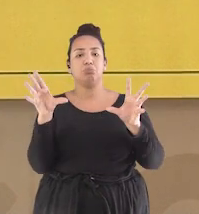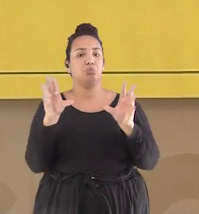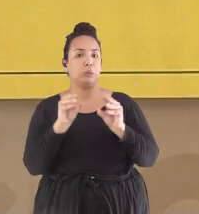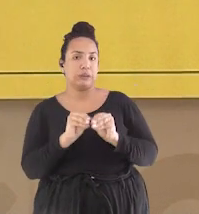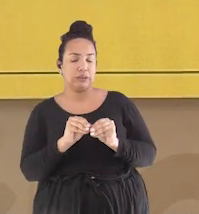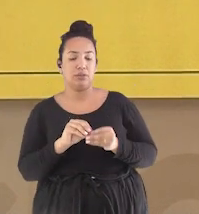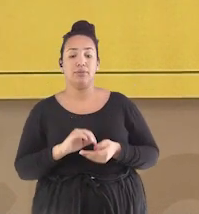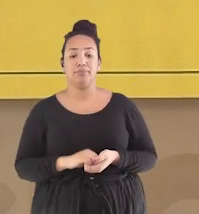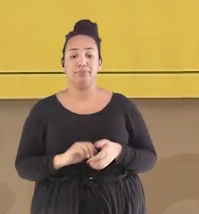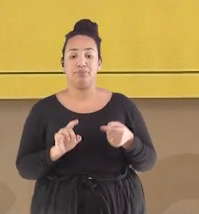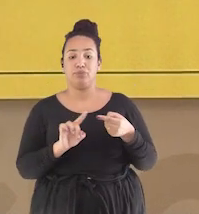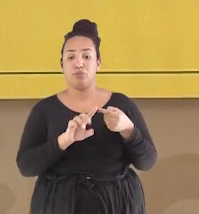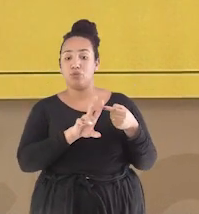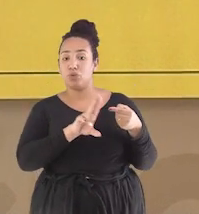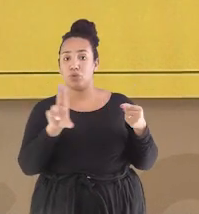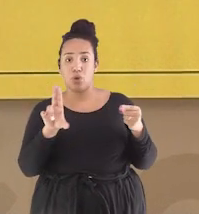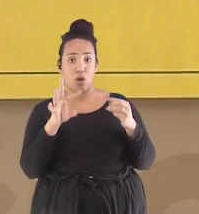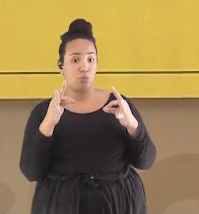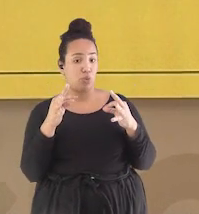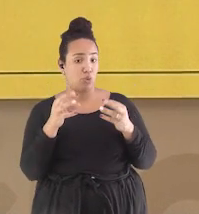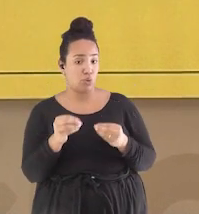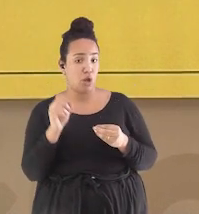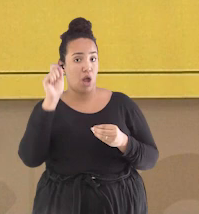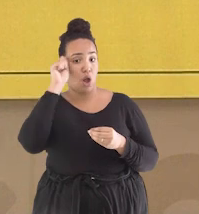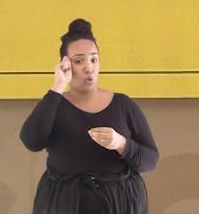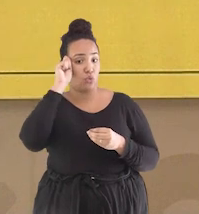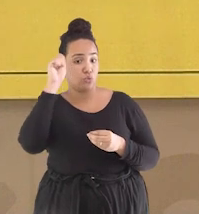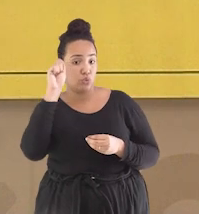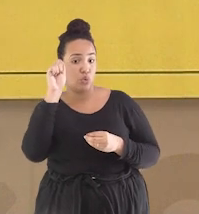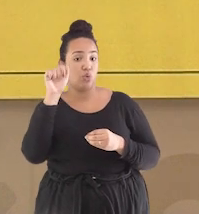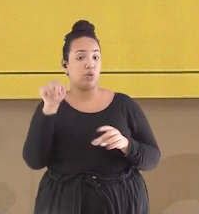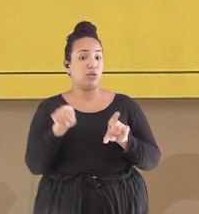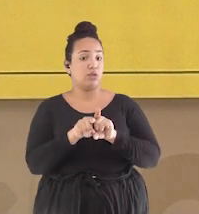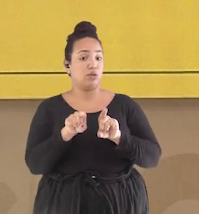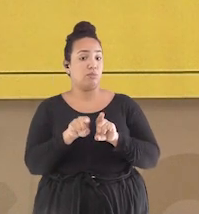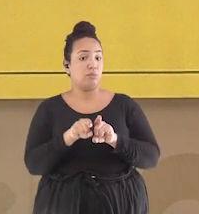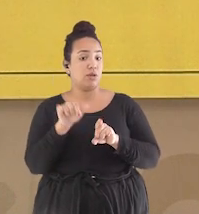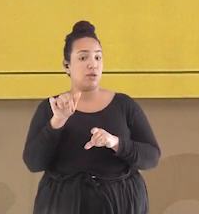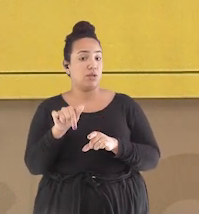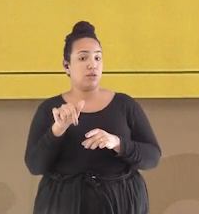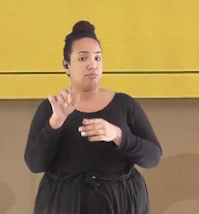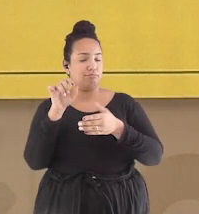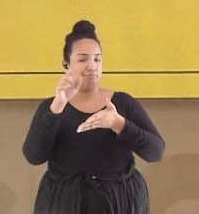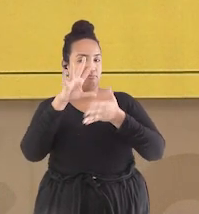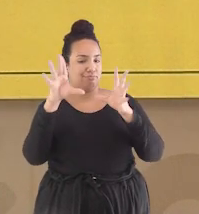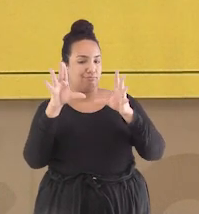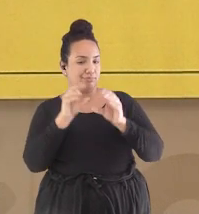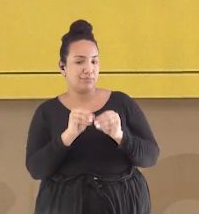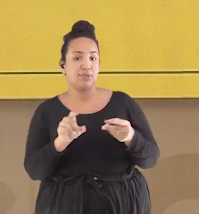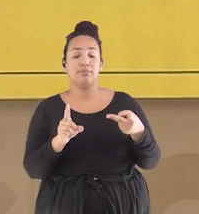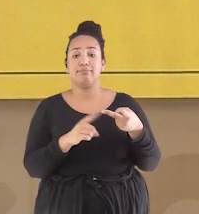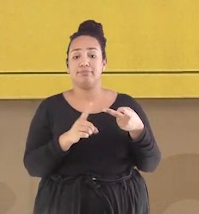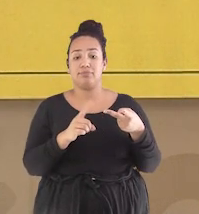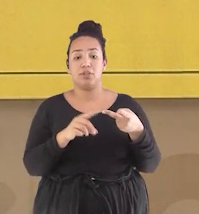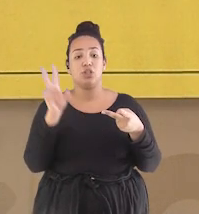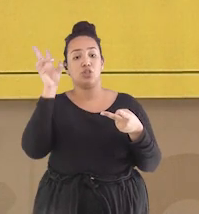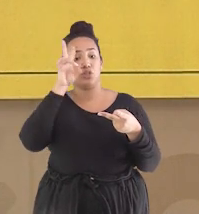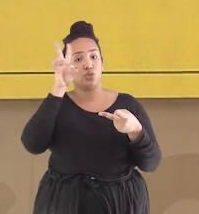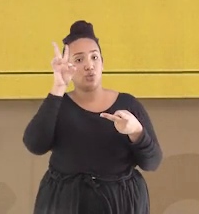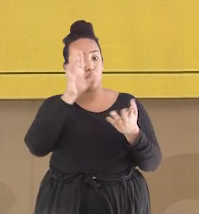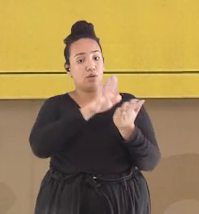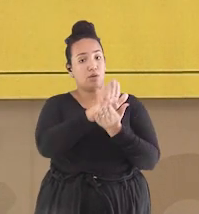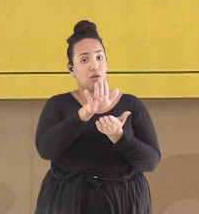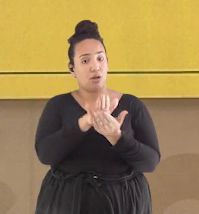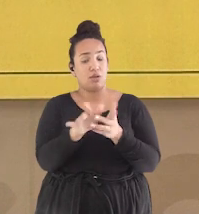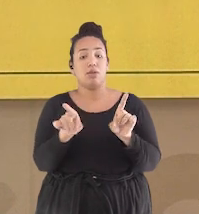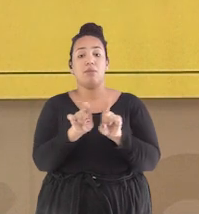A. Nome completo e história do autor ou autora da resenha. Letra B. Data de lançamento e quem publicou,